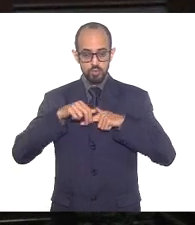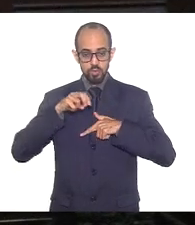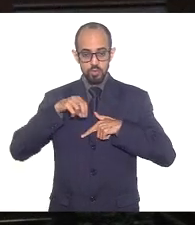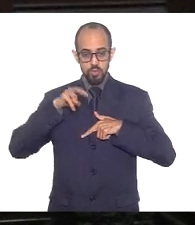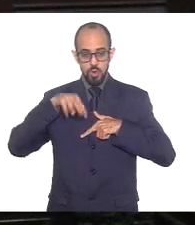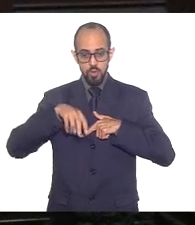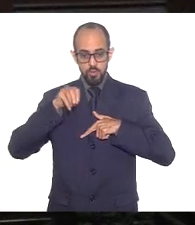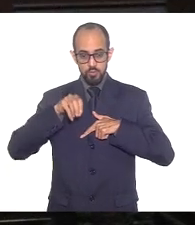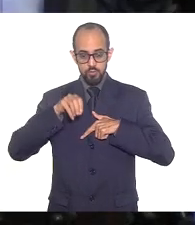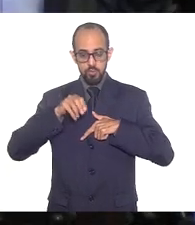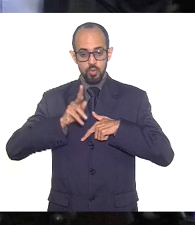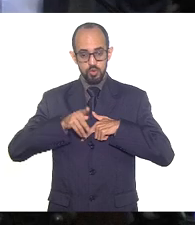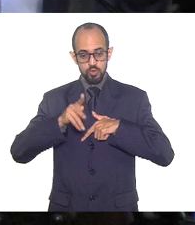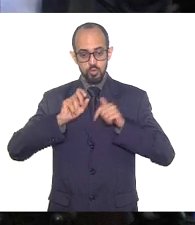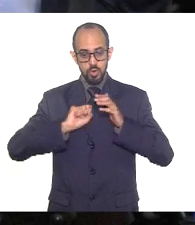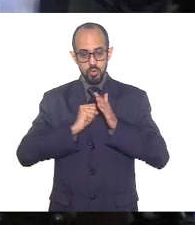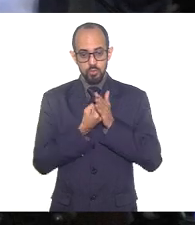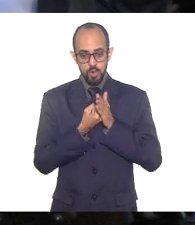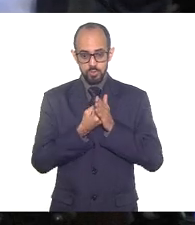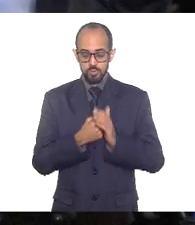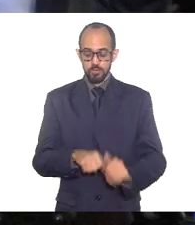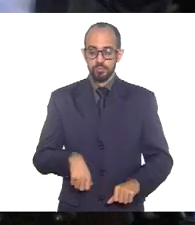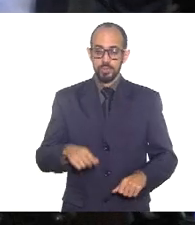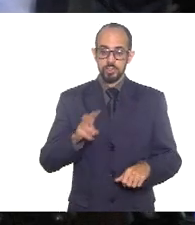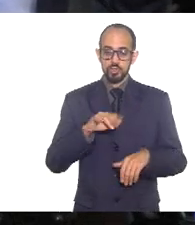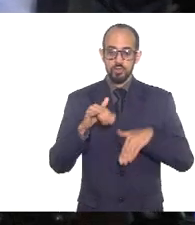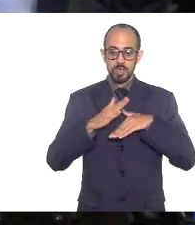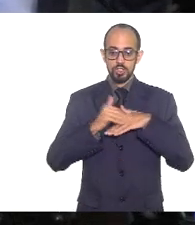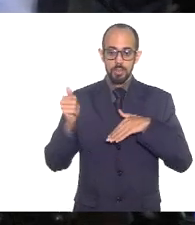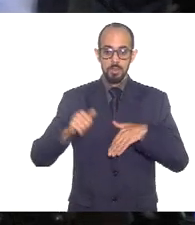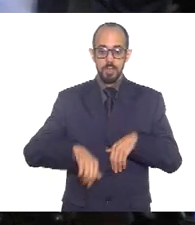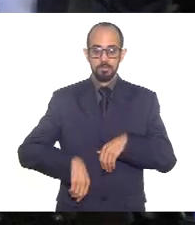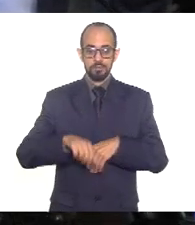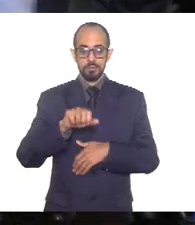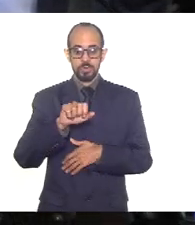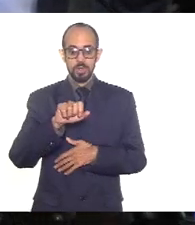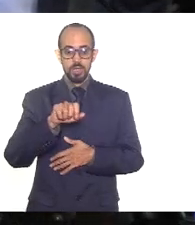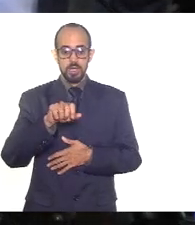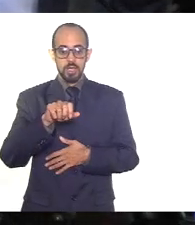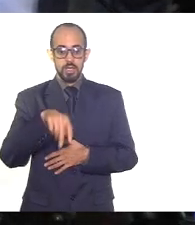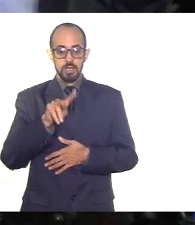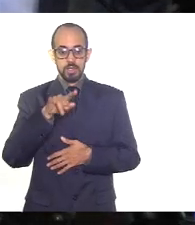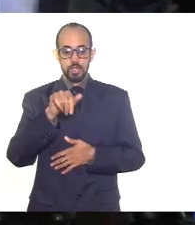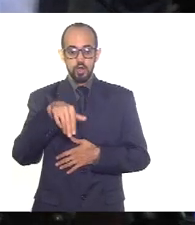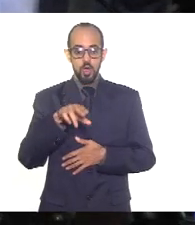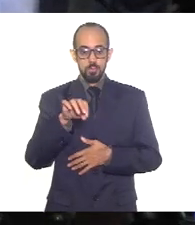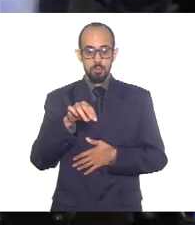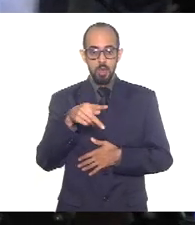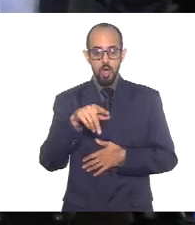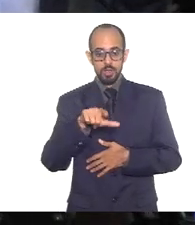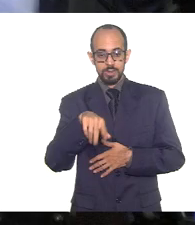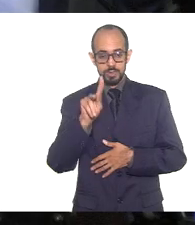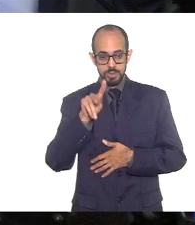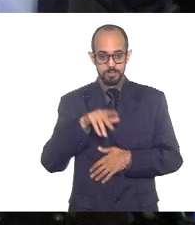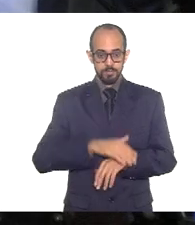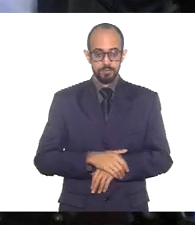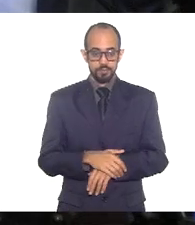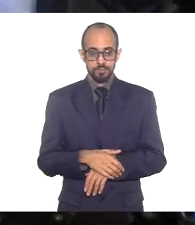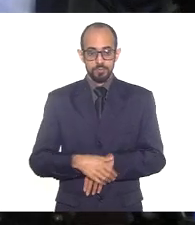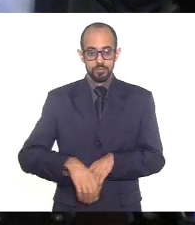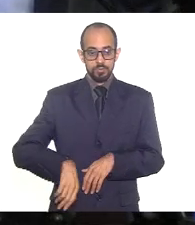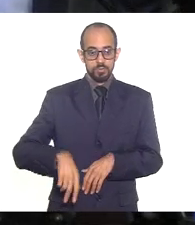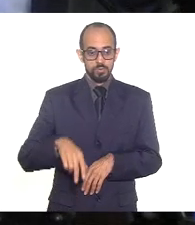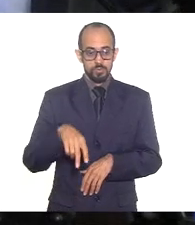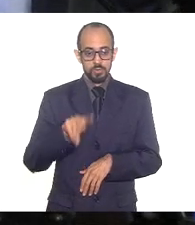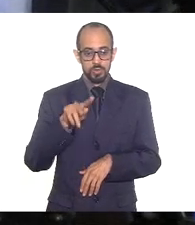voto Ok presentes irá proceder à chamada Deputado Alexandre knoploch Deputado Alexandre